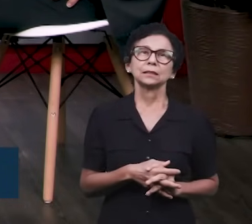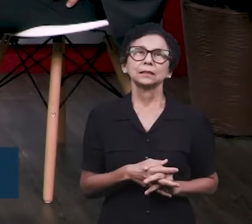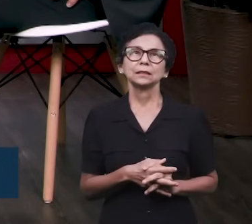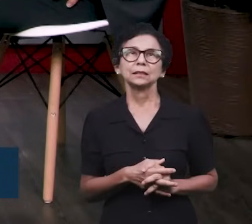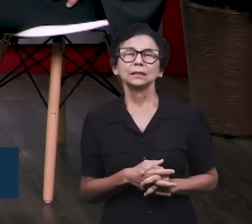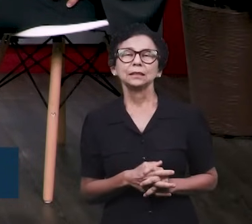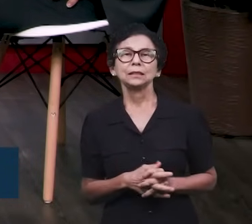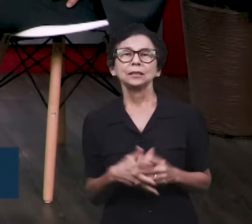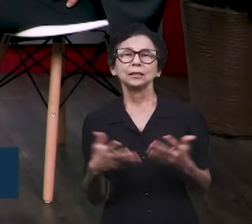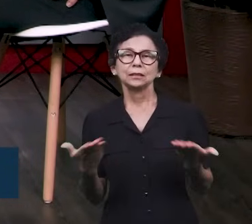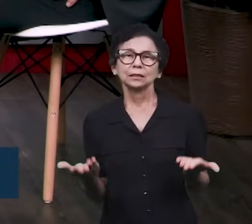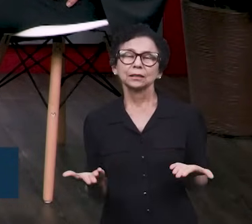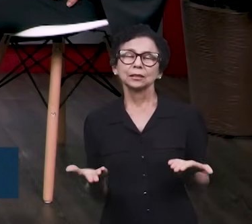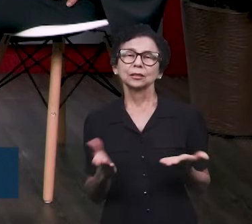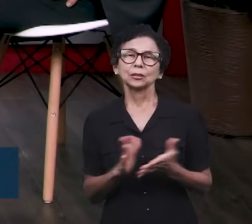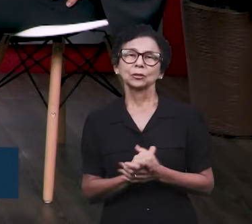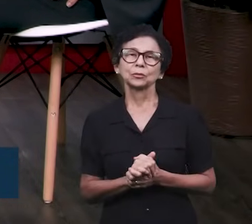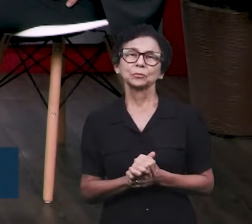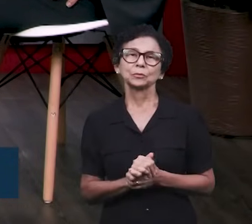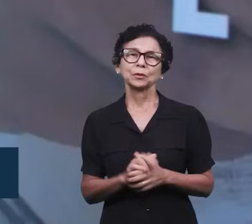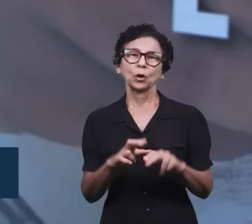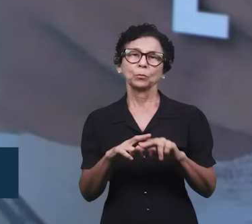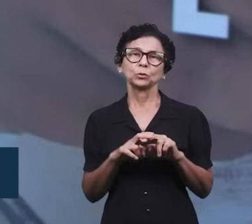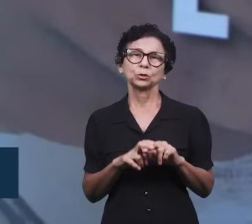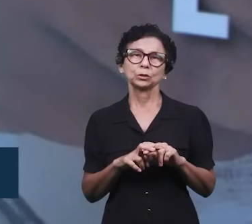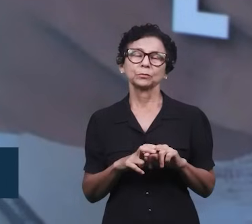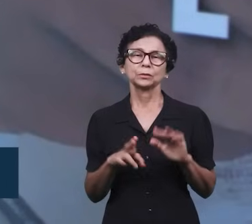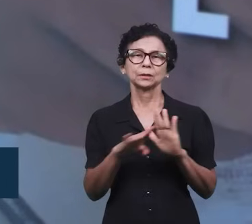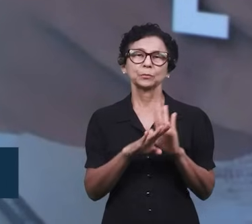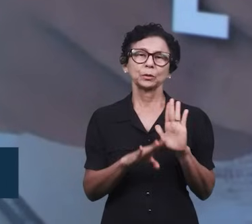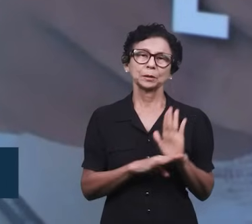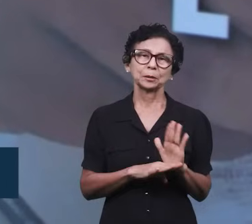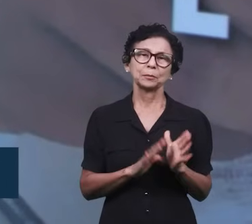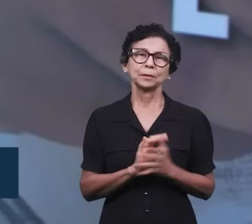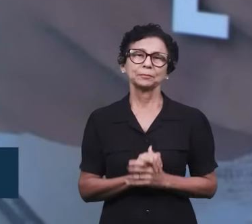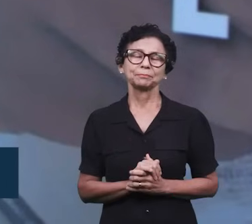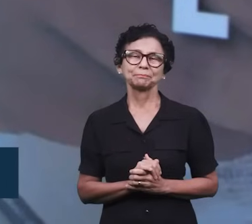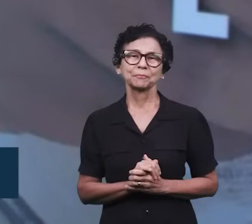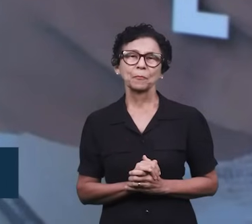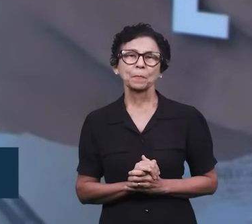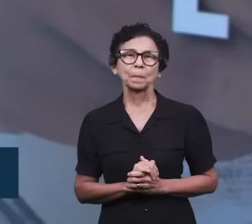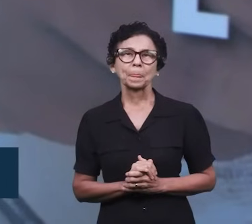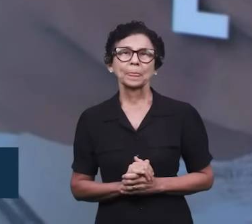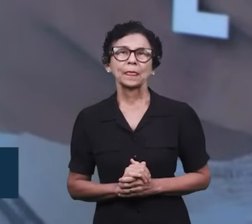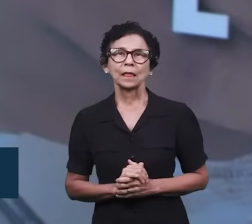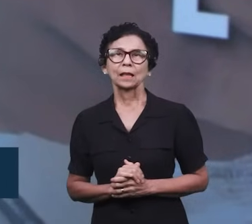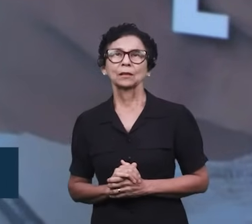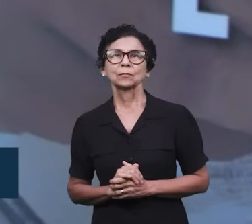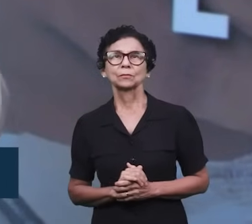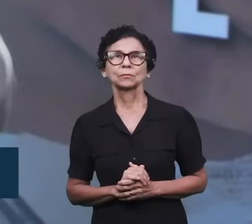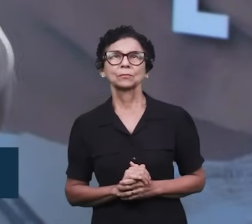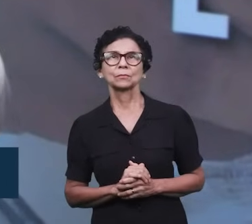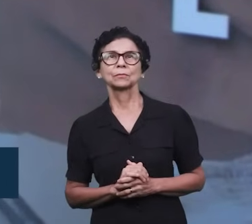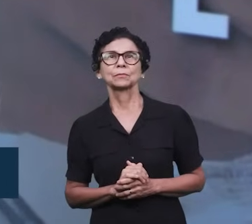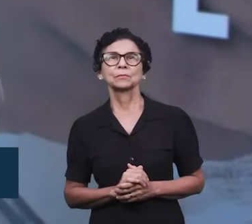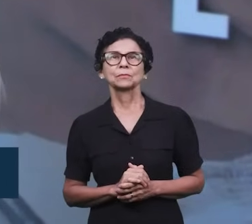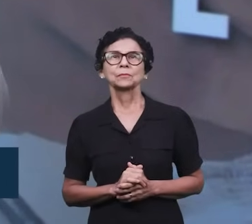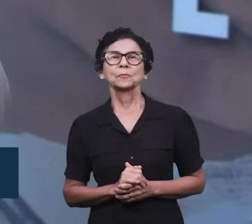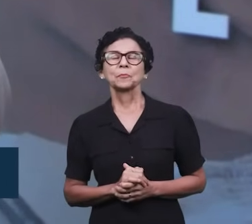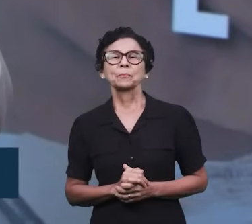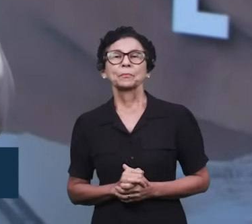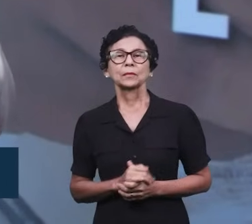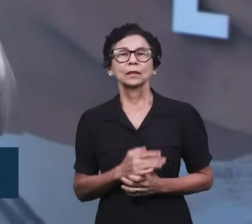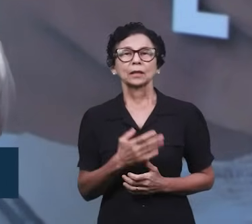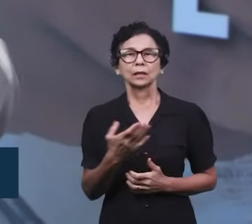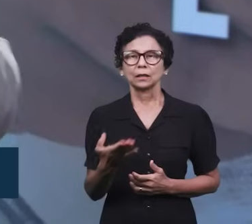desse tema a esse programa. Mas é interessante, e eu creio que o pastor João Cidade vai poder fazer uma